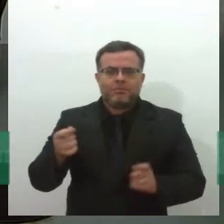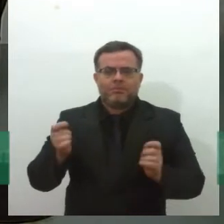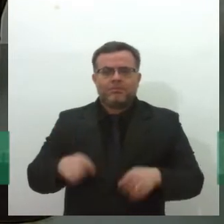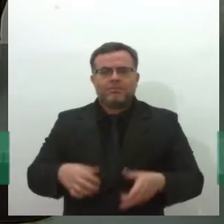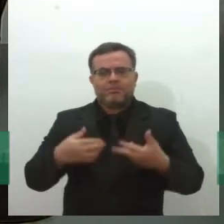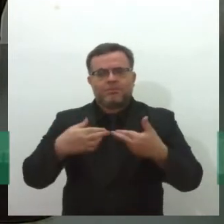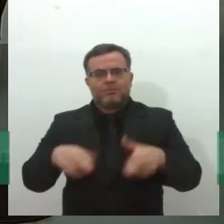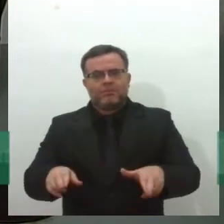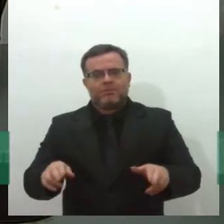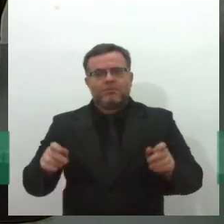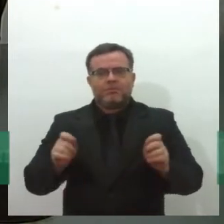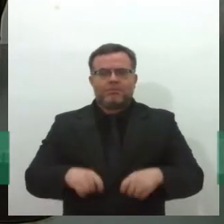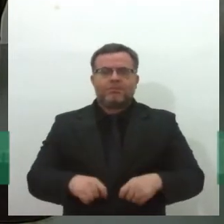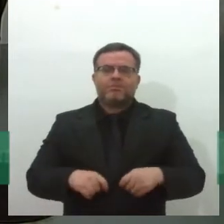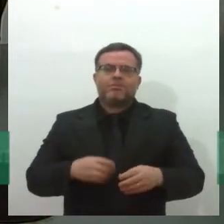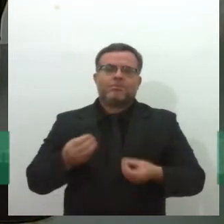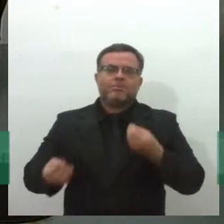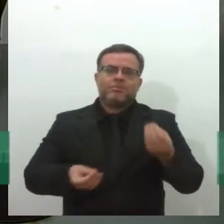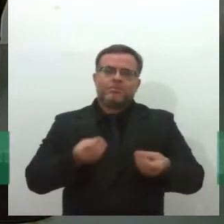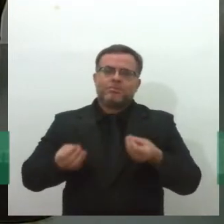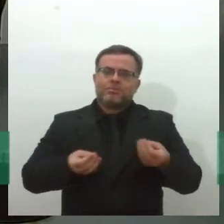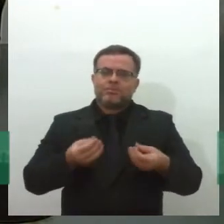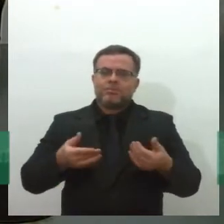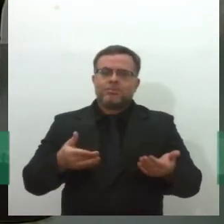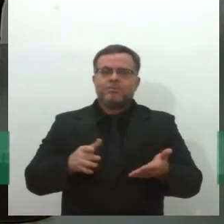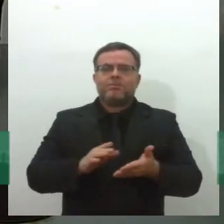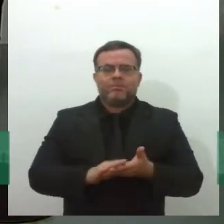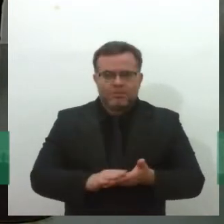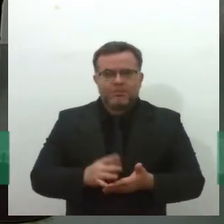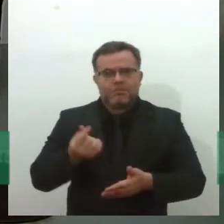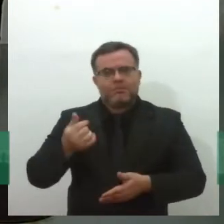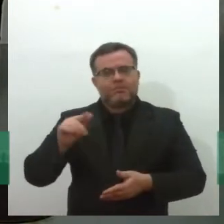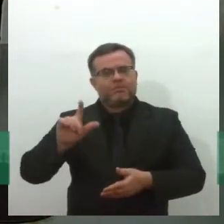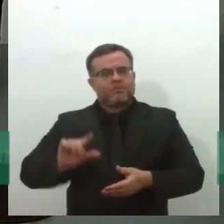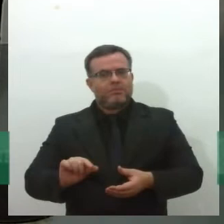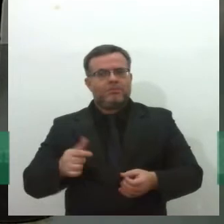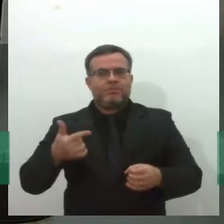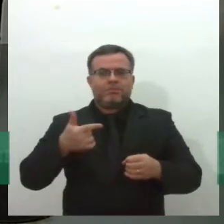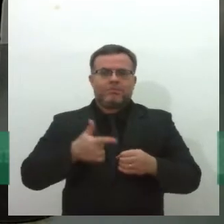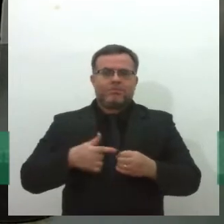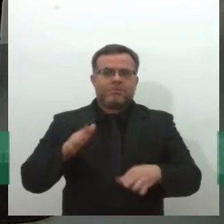para, de fato, reduzir o preço dos combustíveis na bomba.